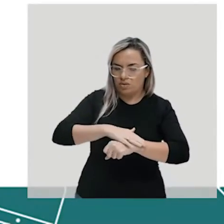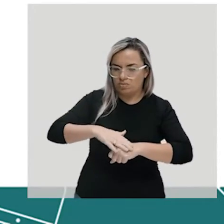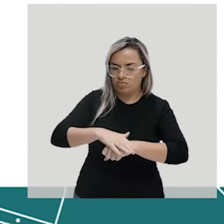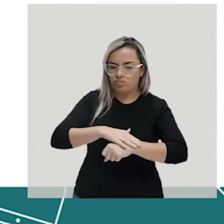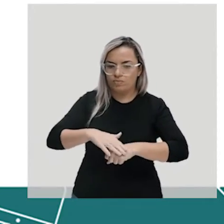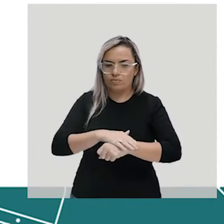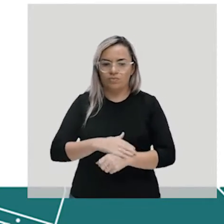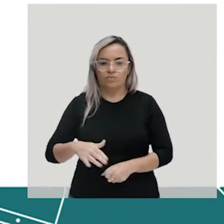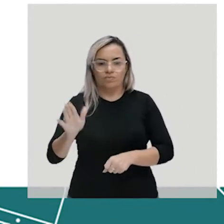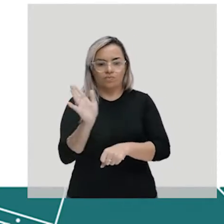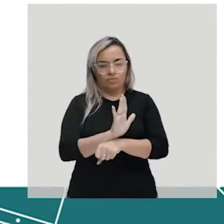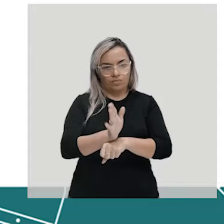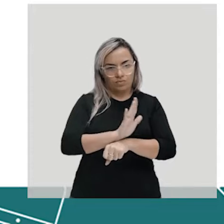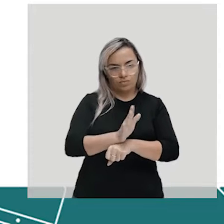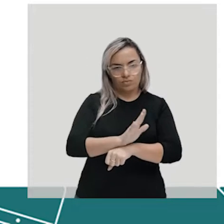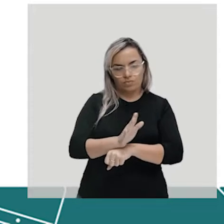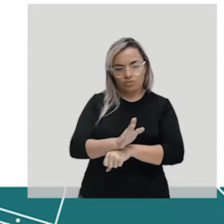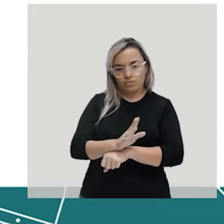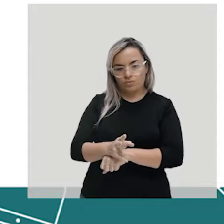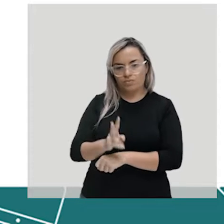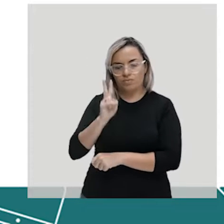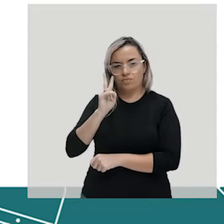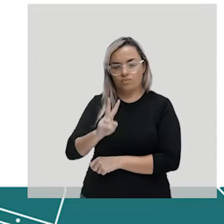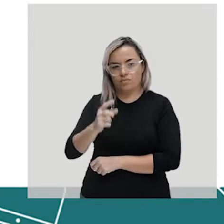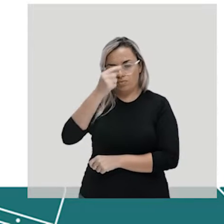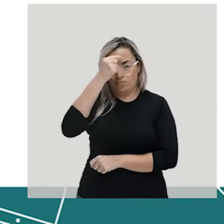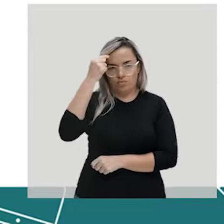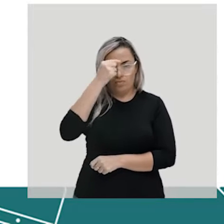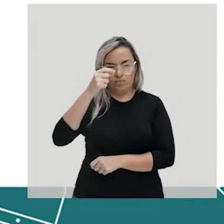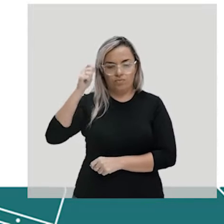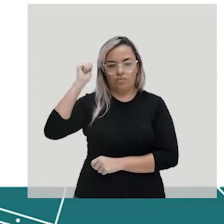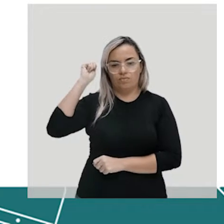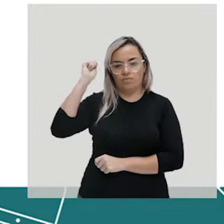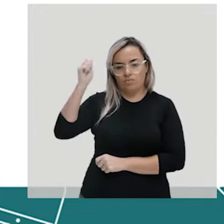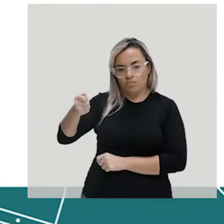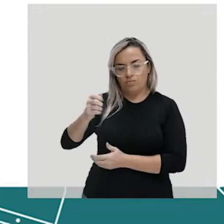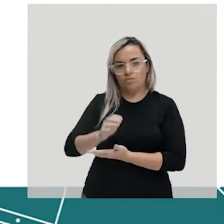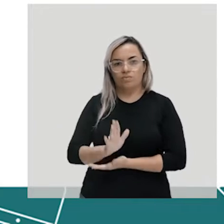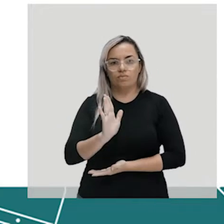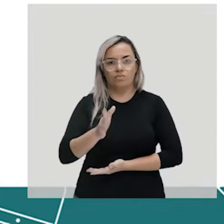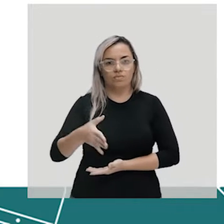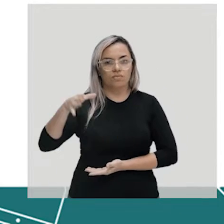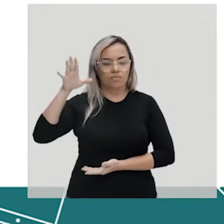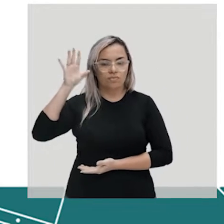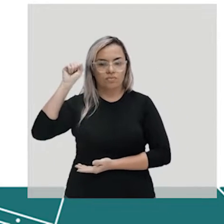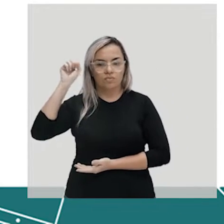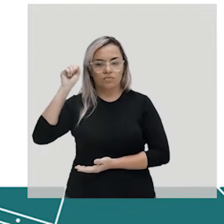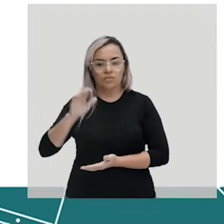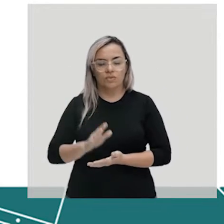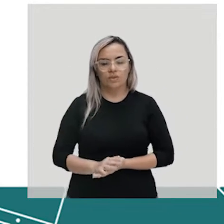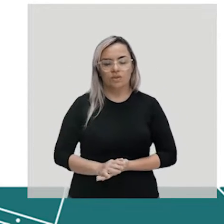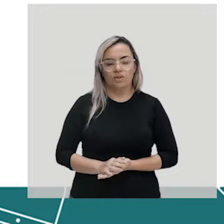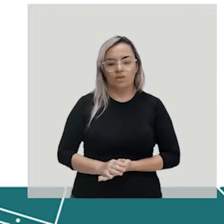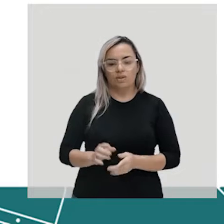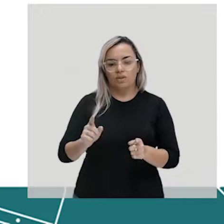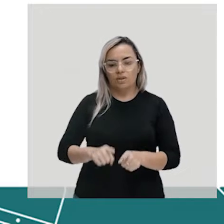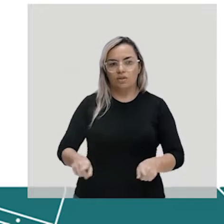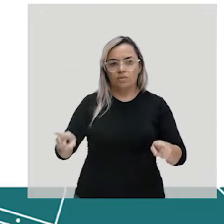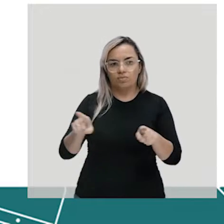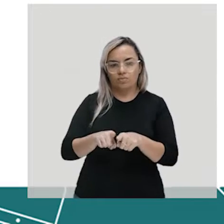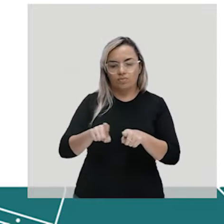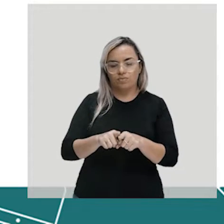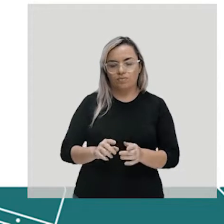cinema a gente observa Harry Potter que com certeza já conhecem já ouviram falar aqui nós temos algumas